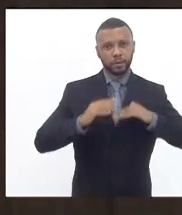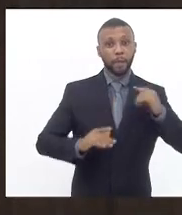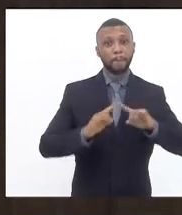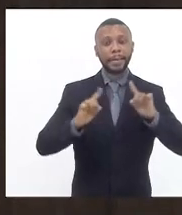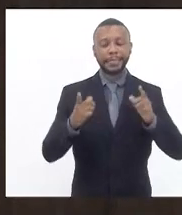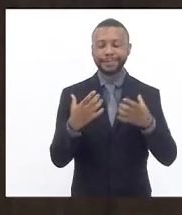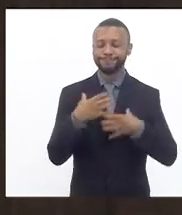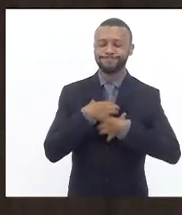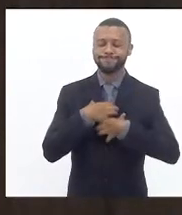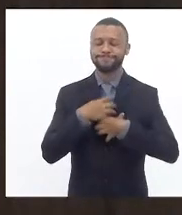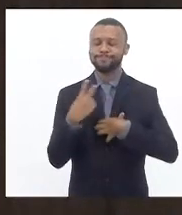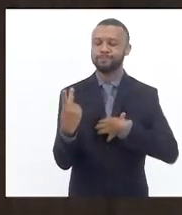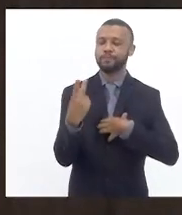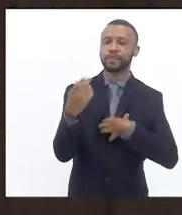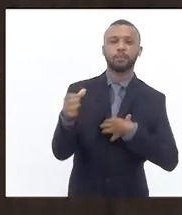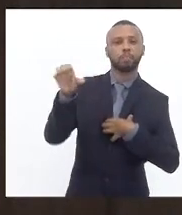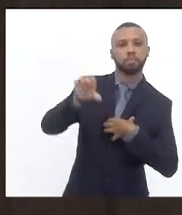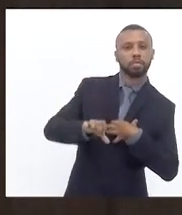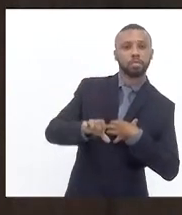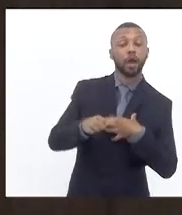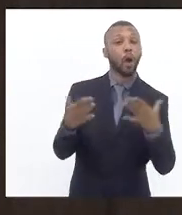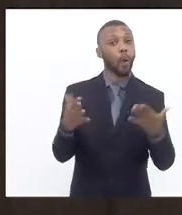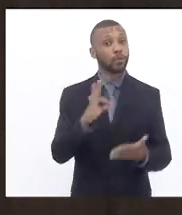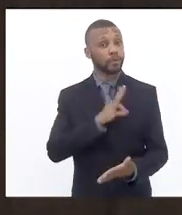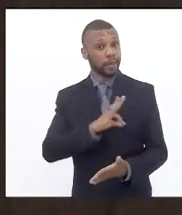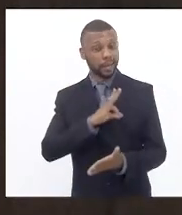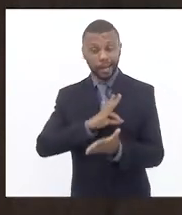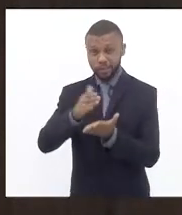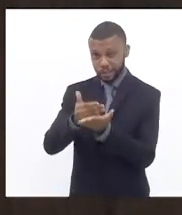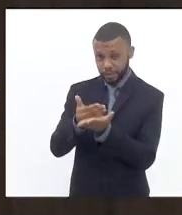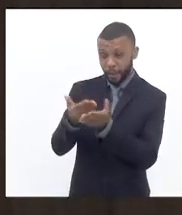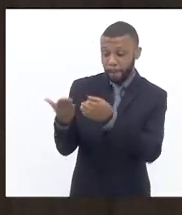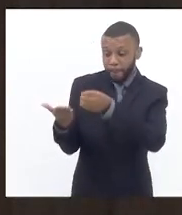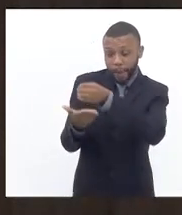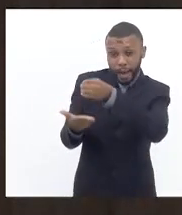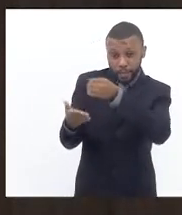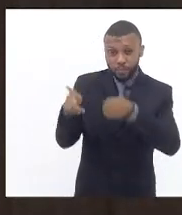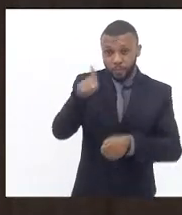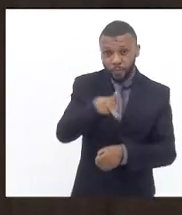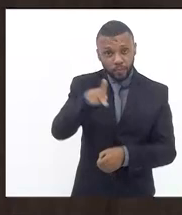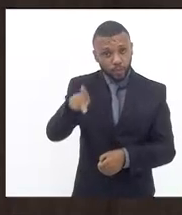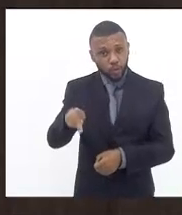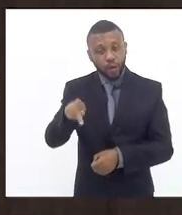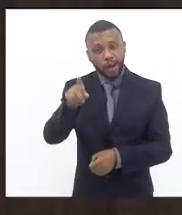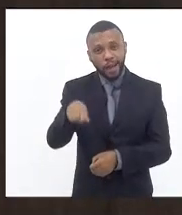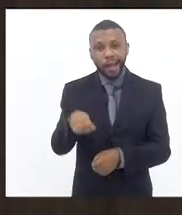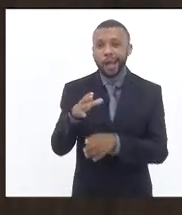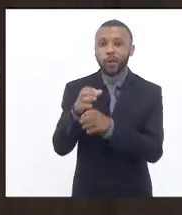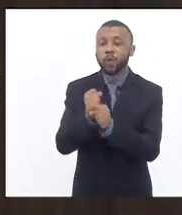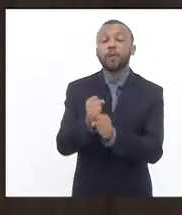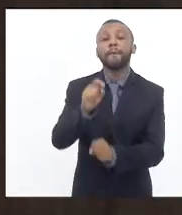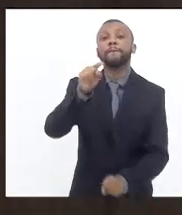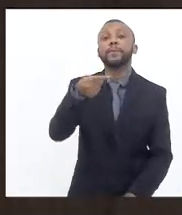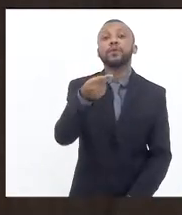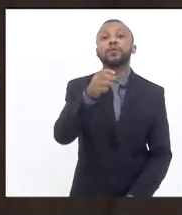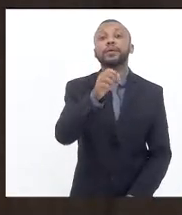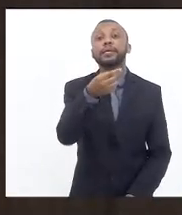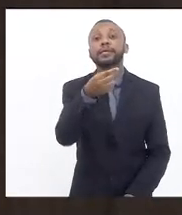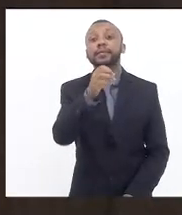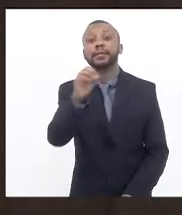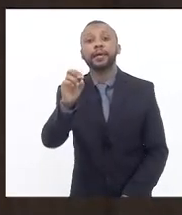a gente sente tratamento de valorizado hoje o salário inicial de um professor do Estado do Rio de Janeiro é r$ 1100